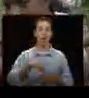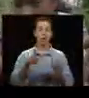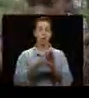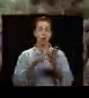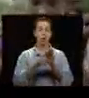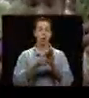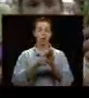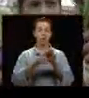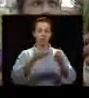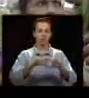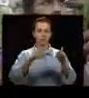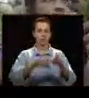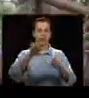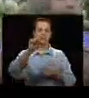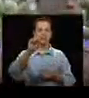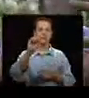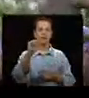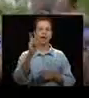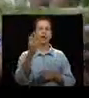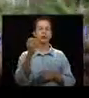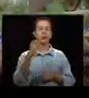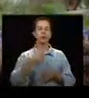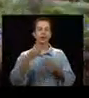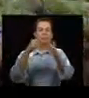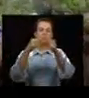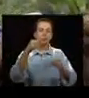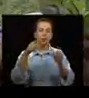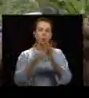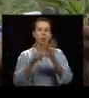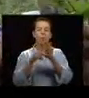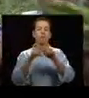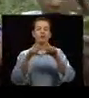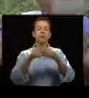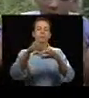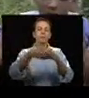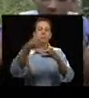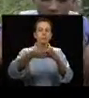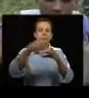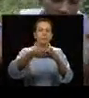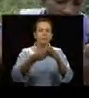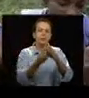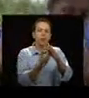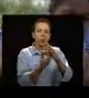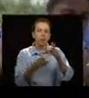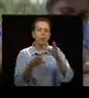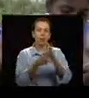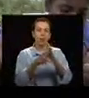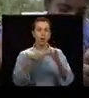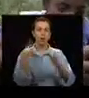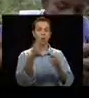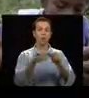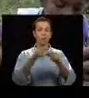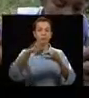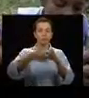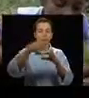Isso aqui é uma ferramenta chamada sacho. Ele tem uma ponta justamente para poder fazer o quê? Para poder fazer a cova. Então nós